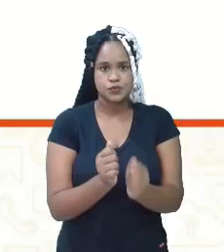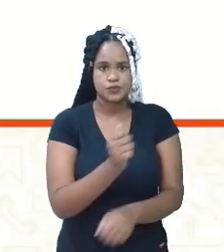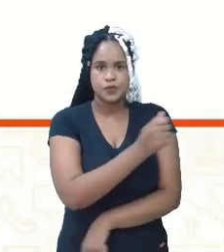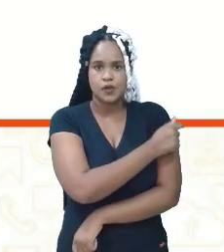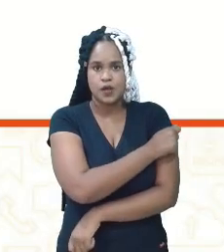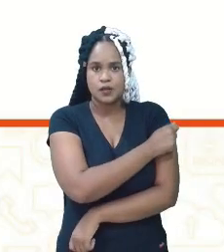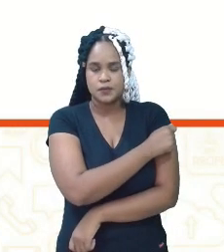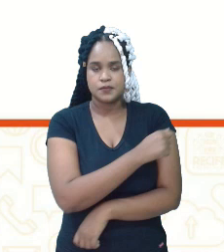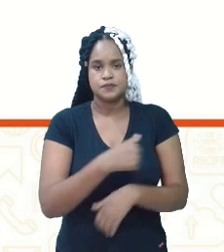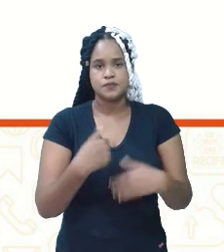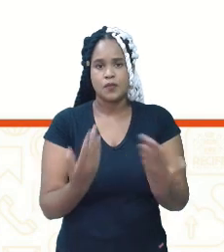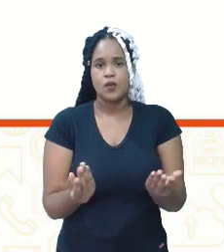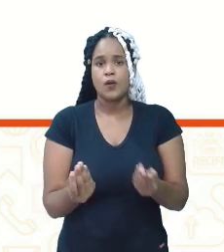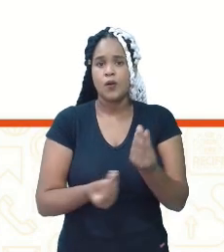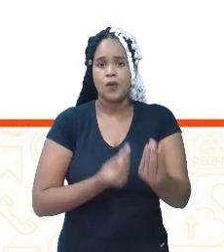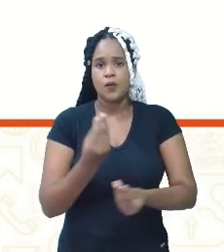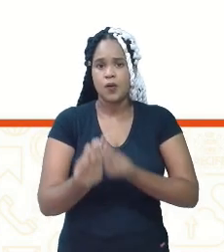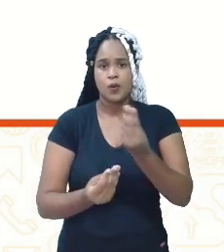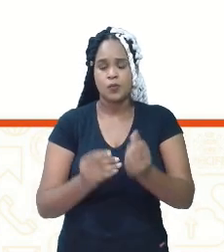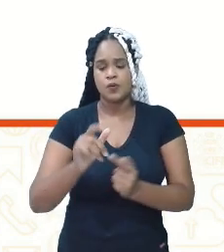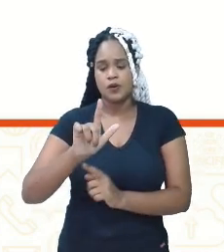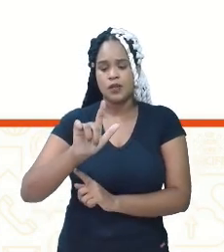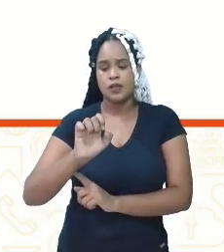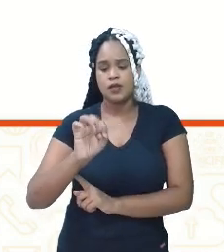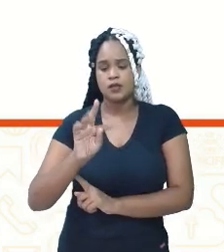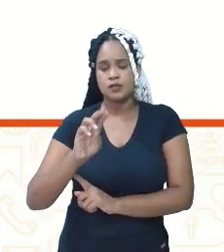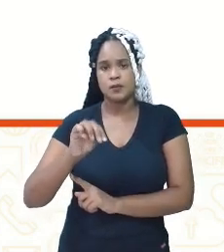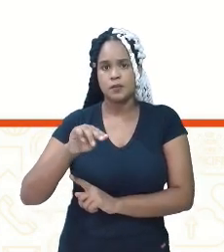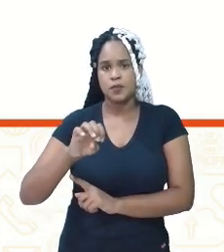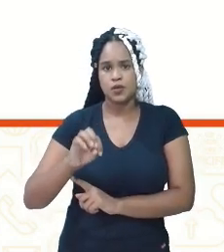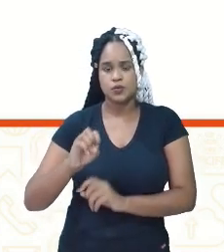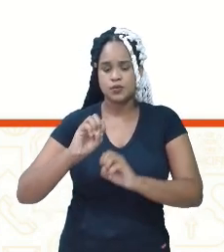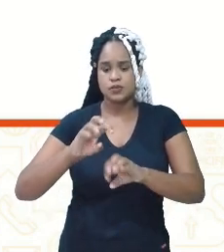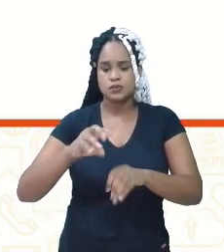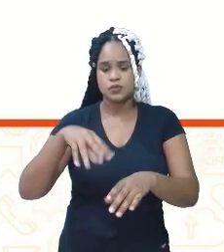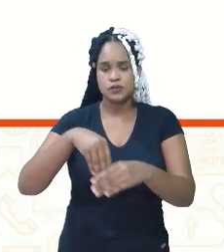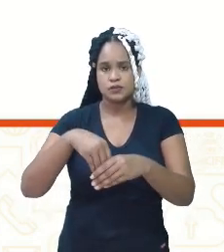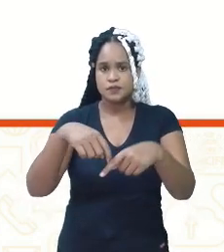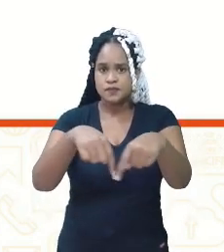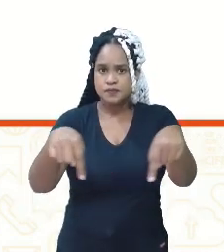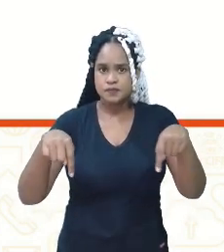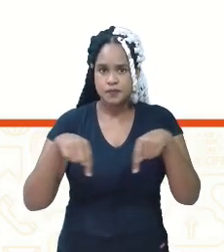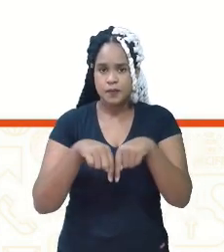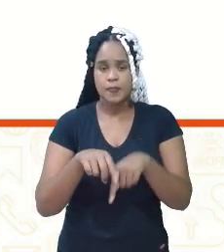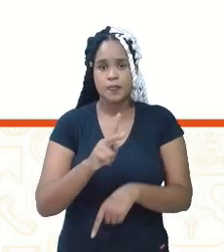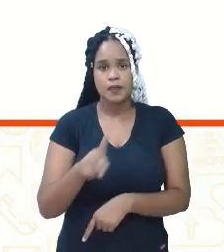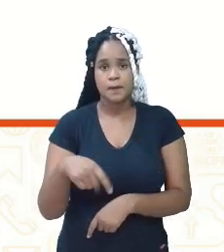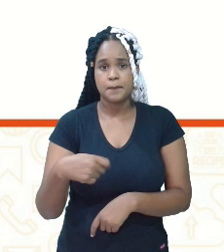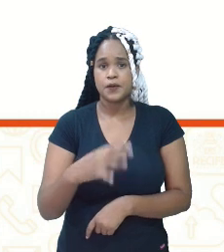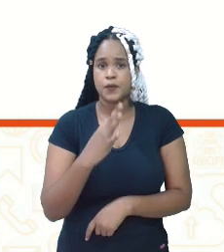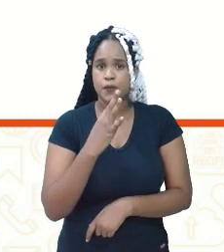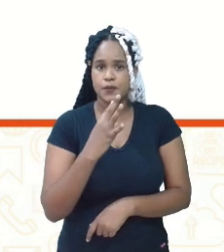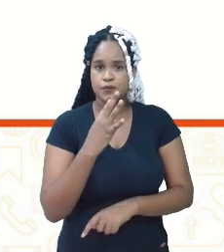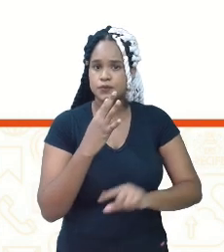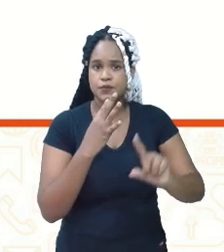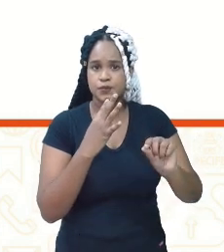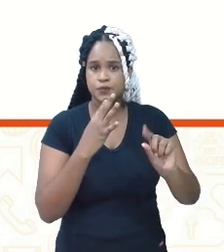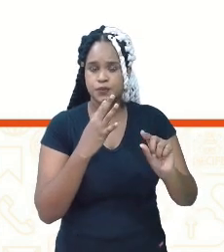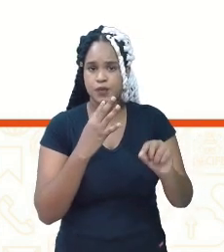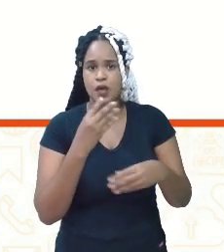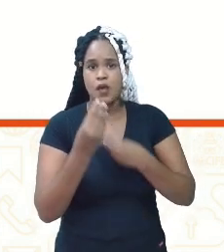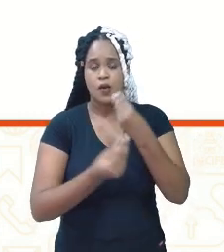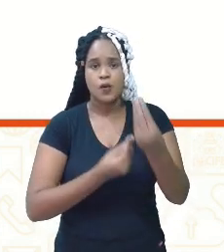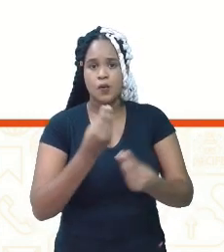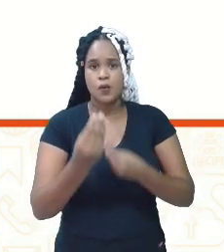como levar o letramento digital para as aulas? O professor precisa conhecer quais redes os